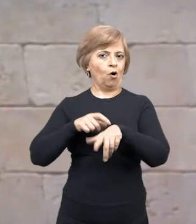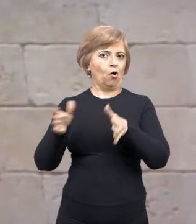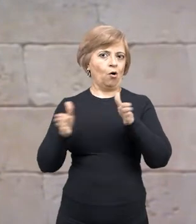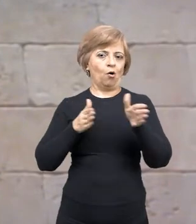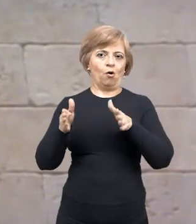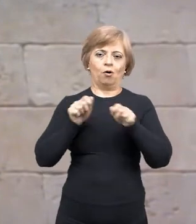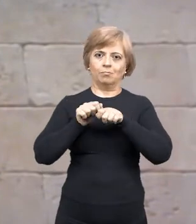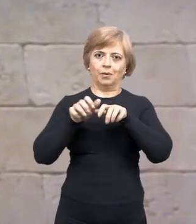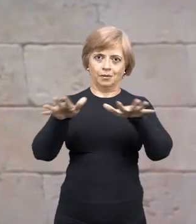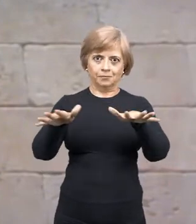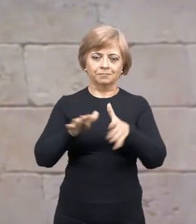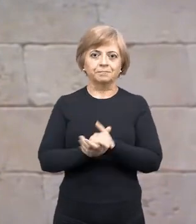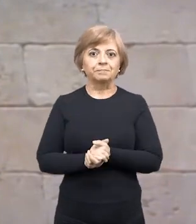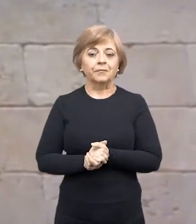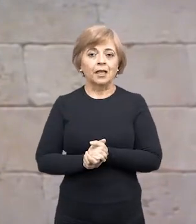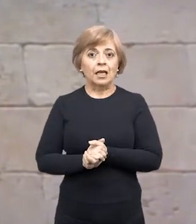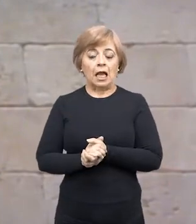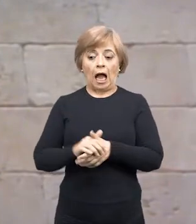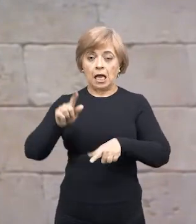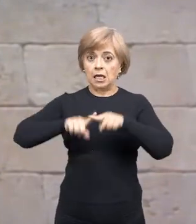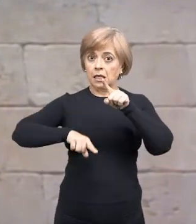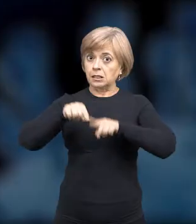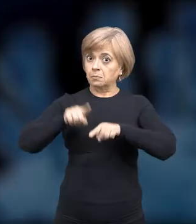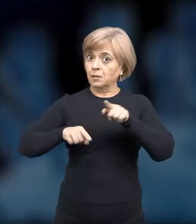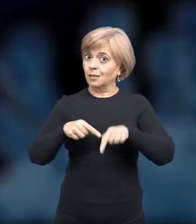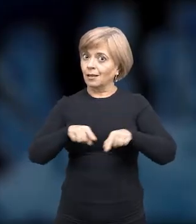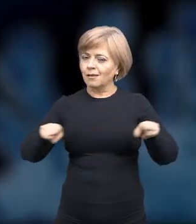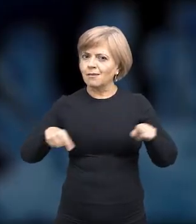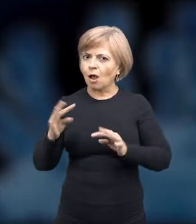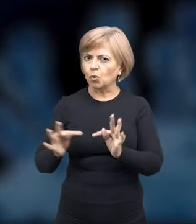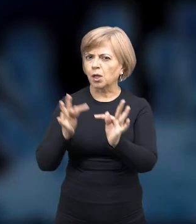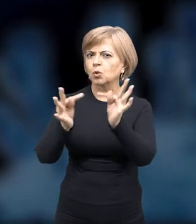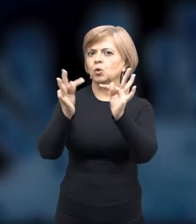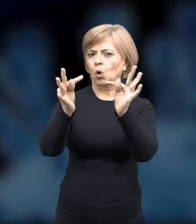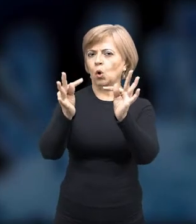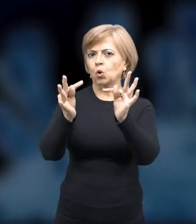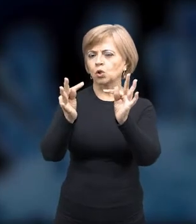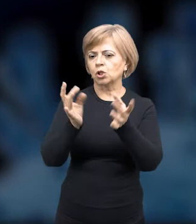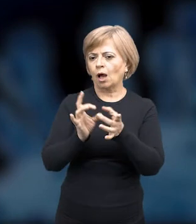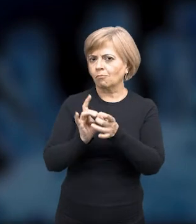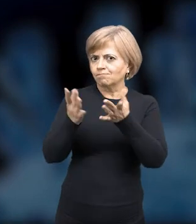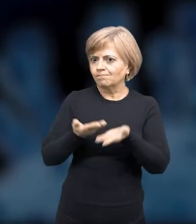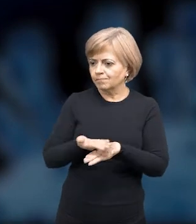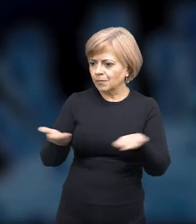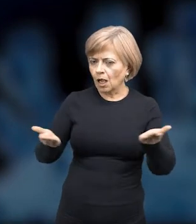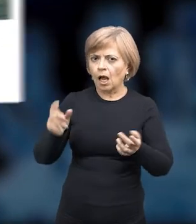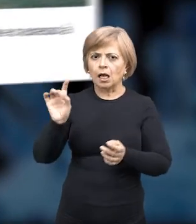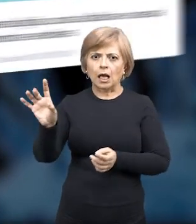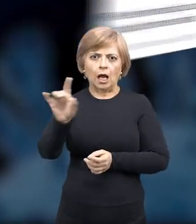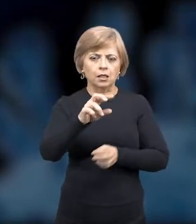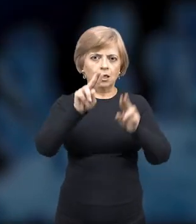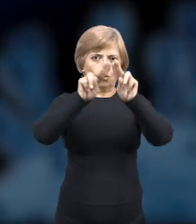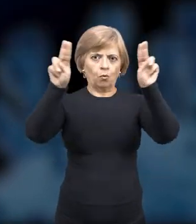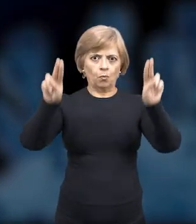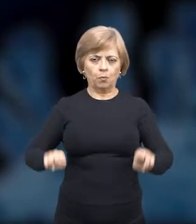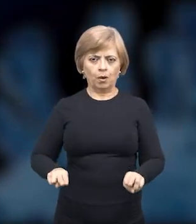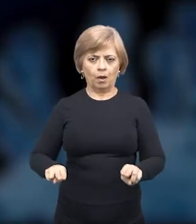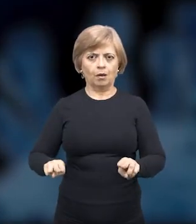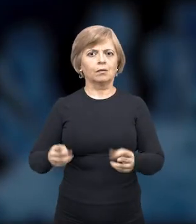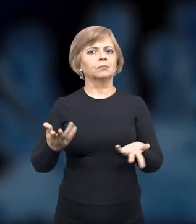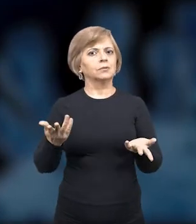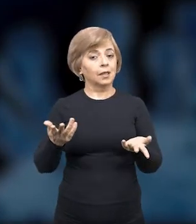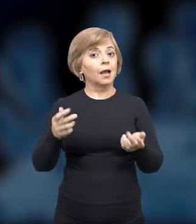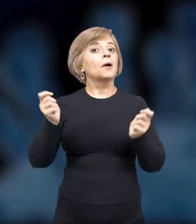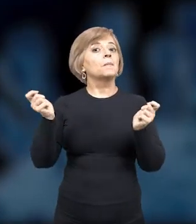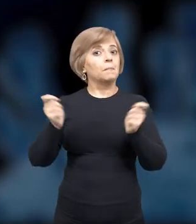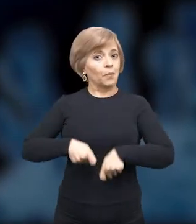Então, por meio de todas essas ferramentas tecnológicas que foram colocadas à disposição dos membros e servidores do Ministério Público,